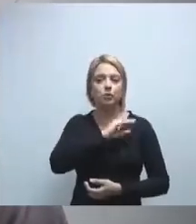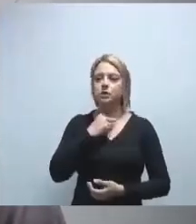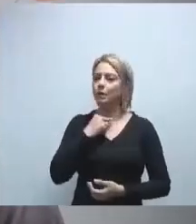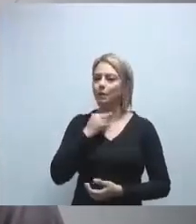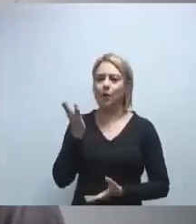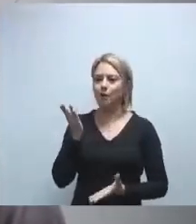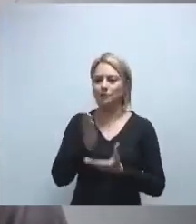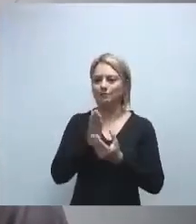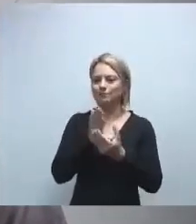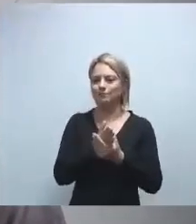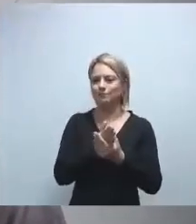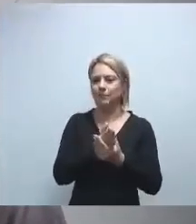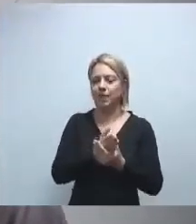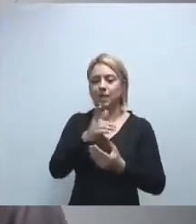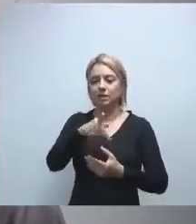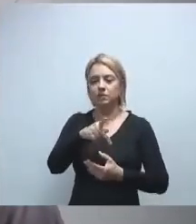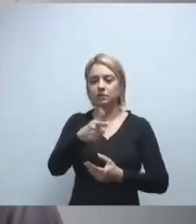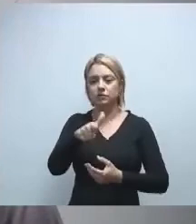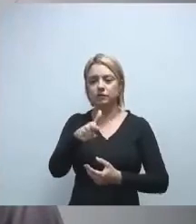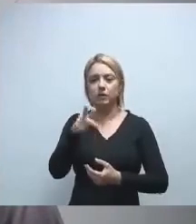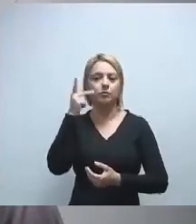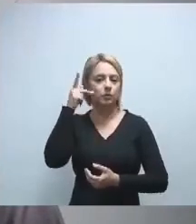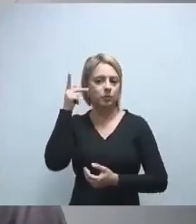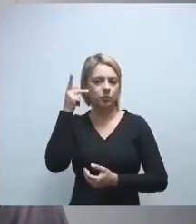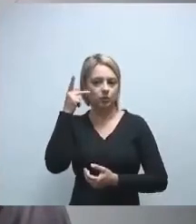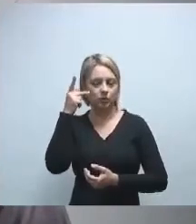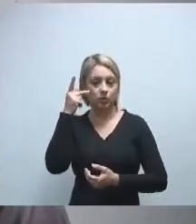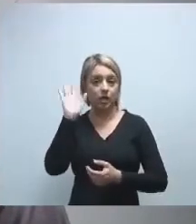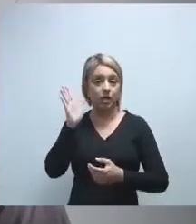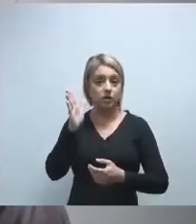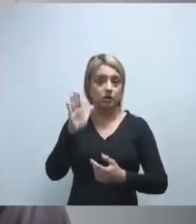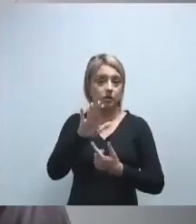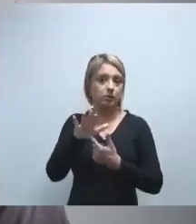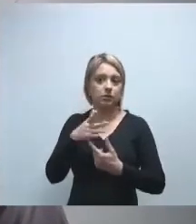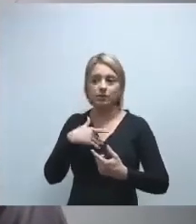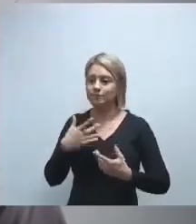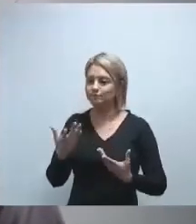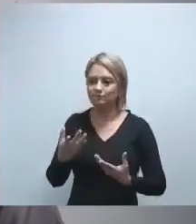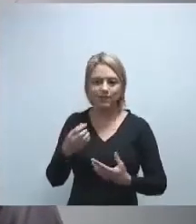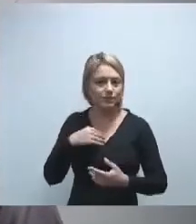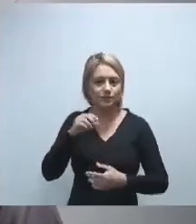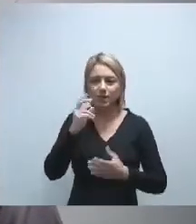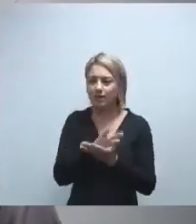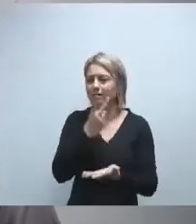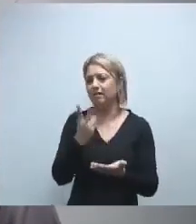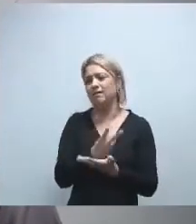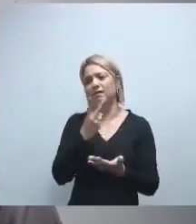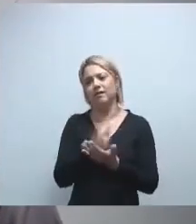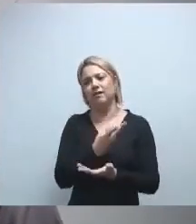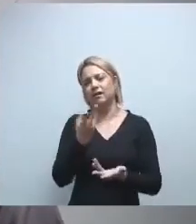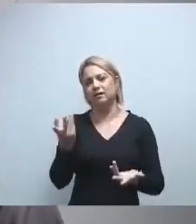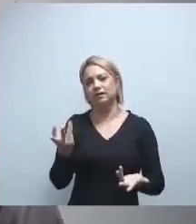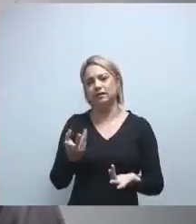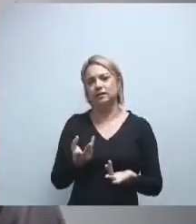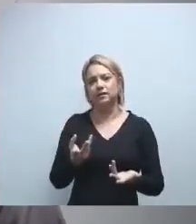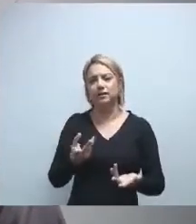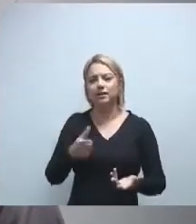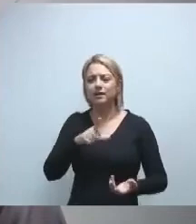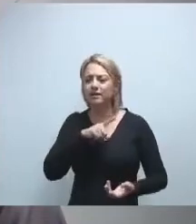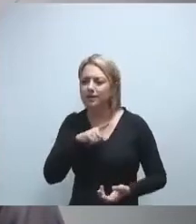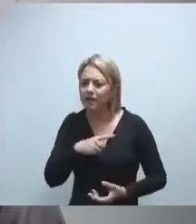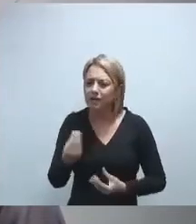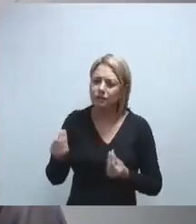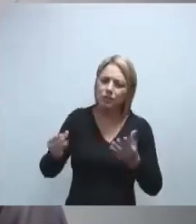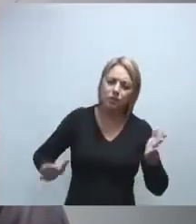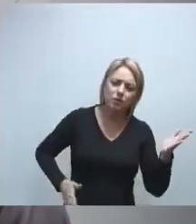instaurar inquérito sem promotor já se mostrou que não está não dá certo como eu disse tem bandido